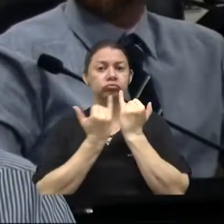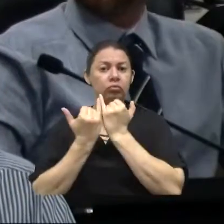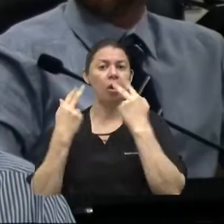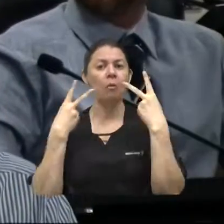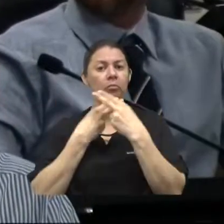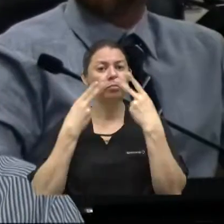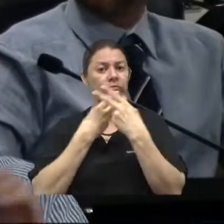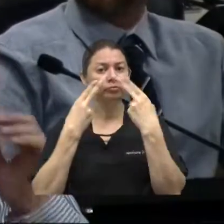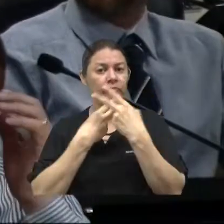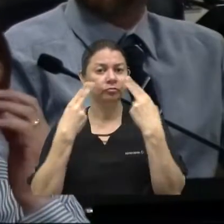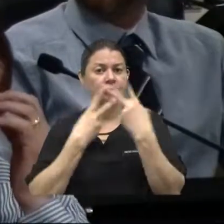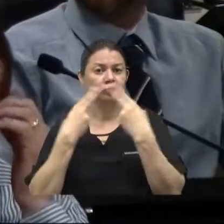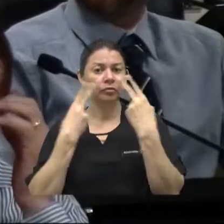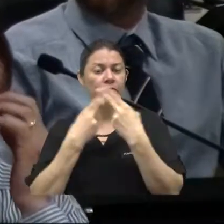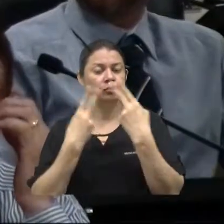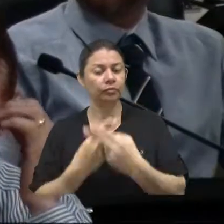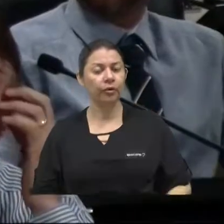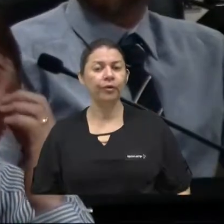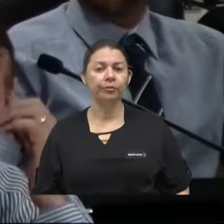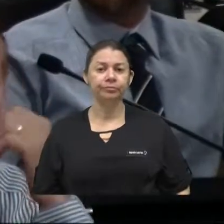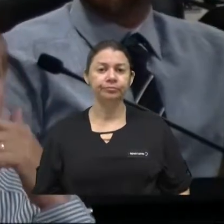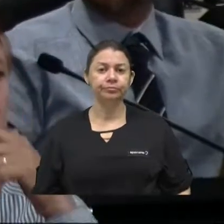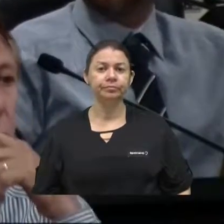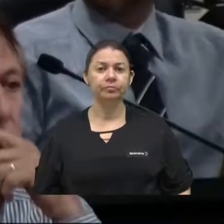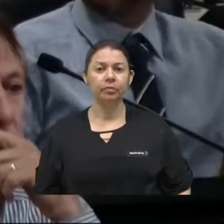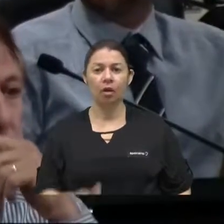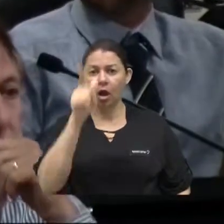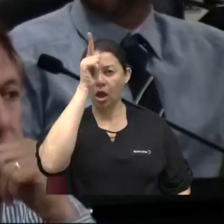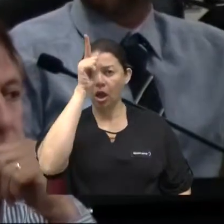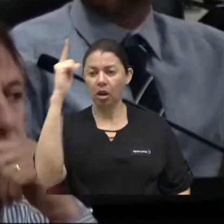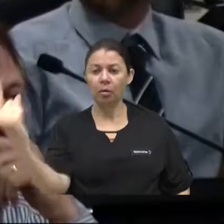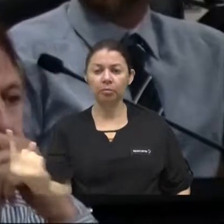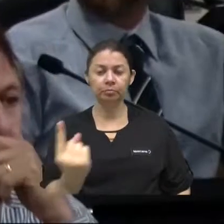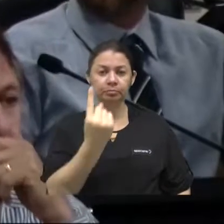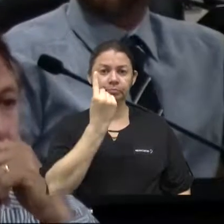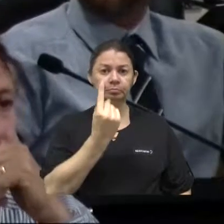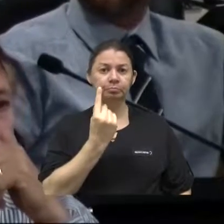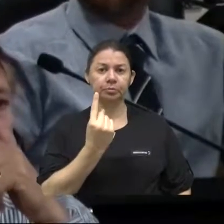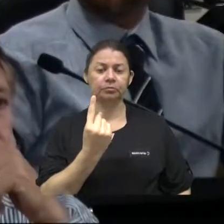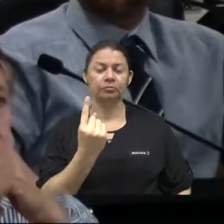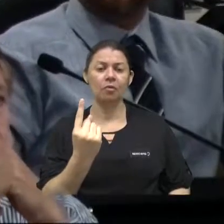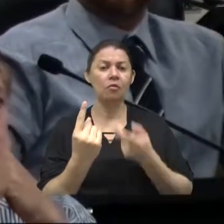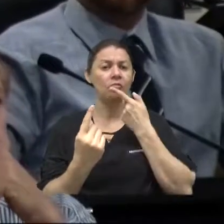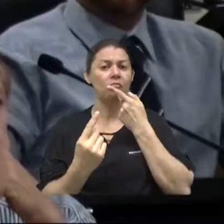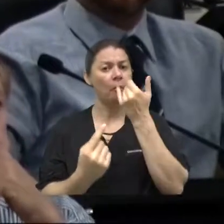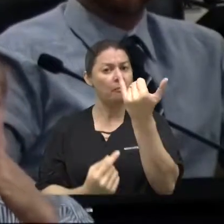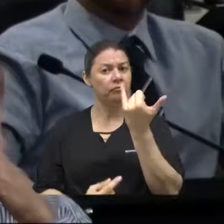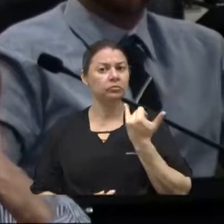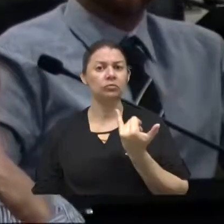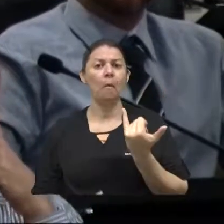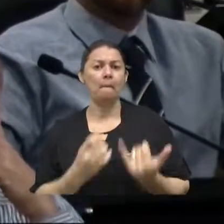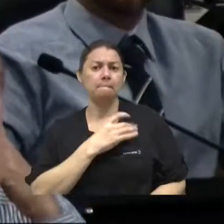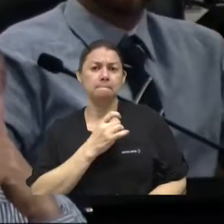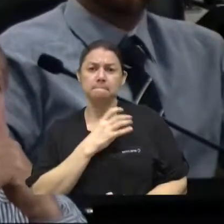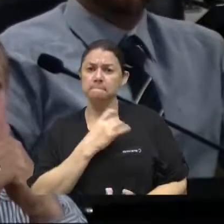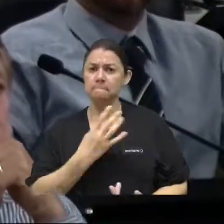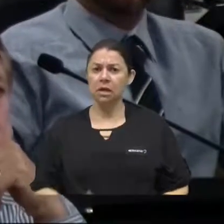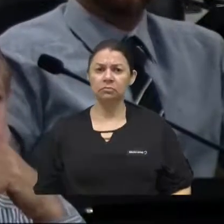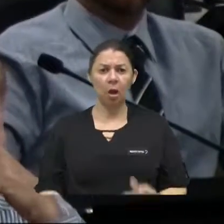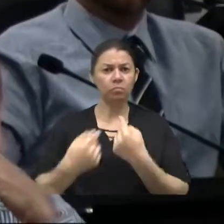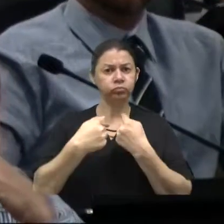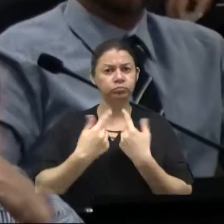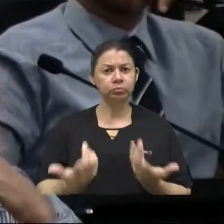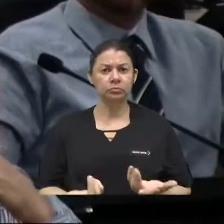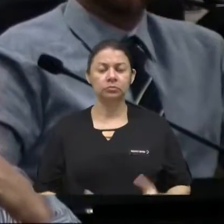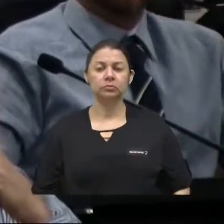disse que inclusive ele me procurou e falou, olha... Ameaça baixa, eu não tenho medo disso, mas eu não ameacei ninguém, eu sou o corregedor da